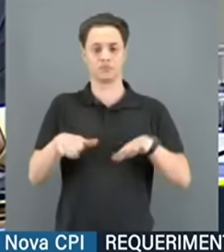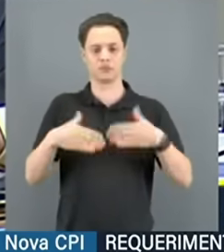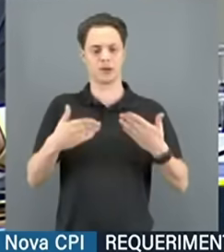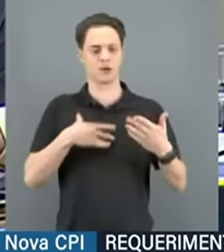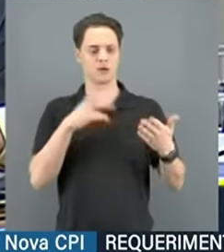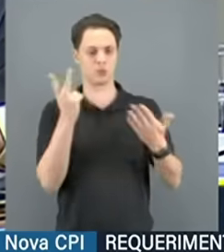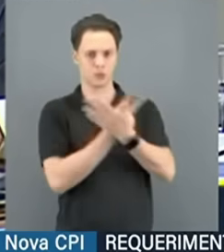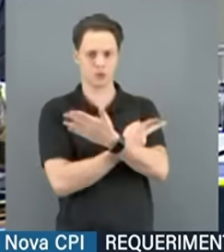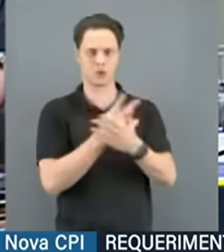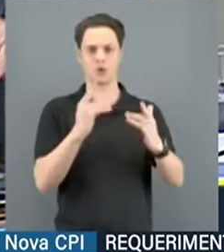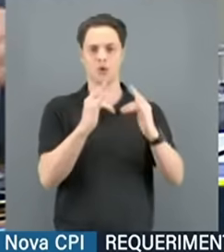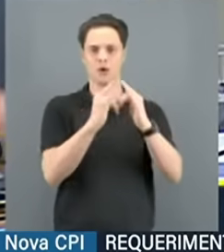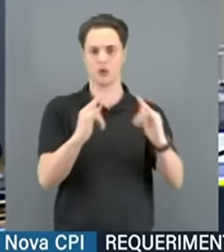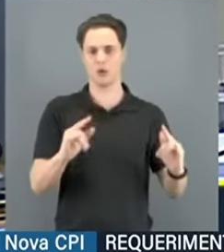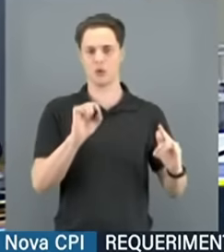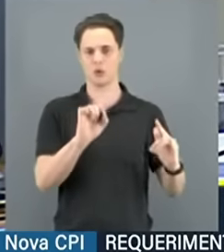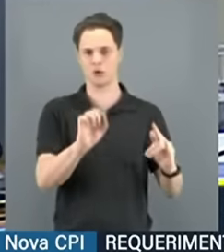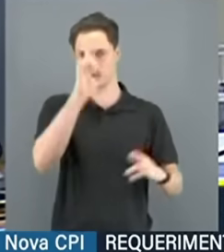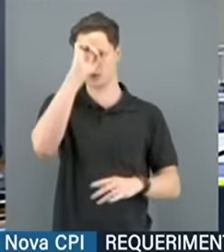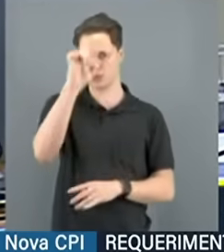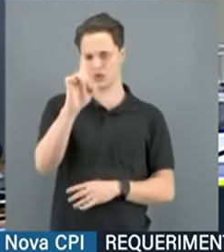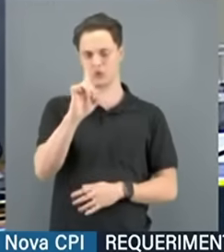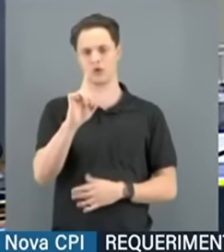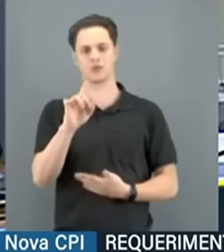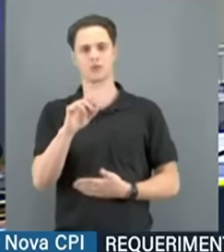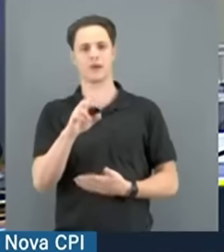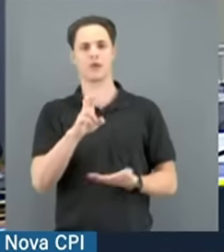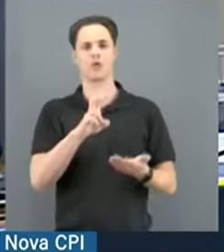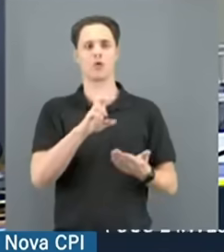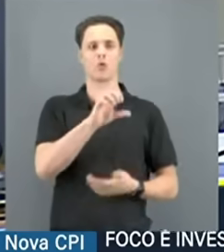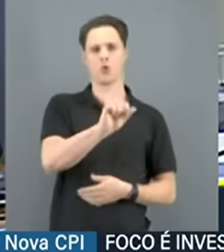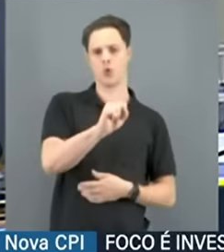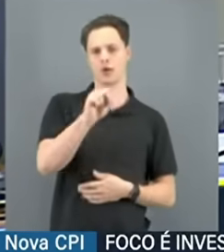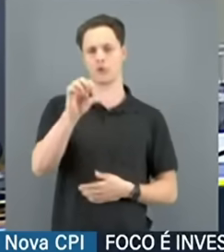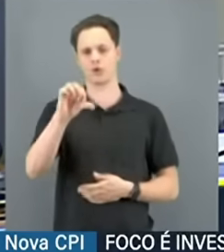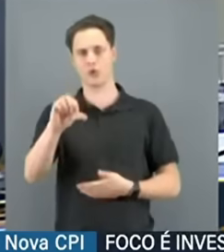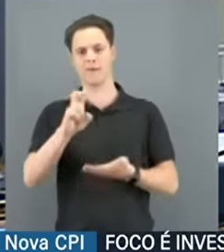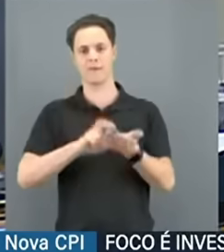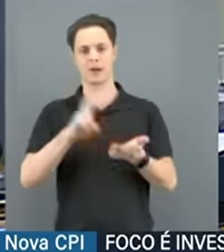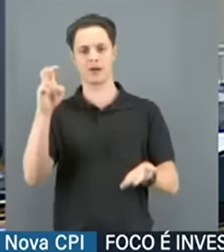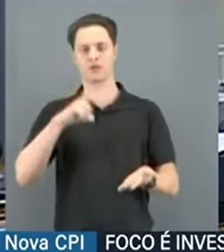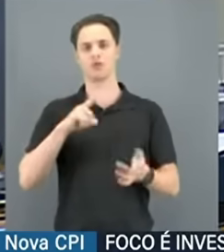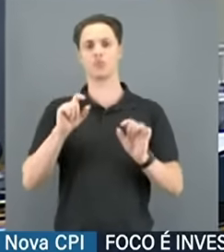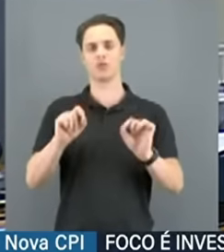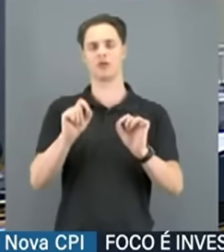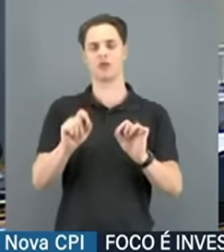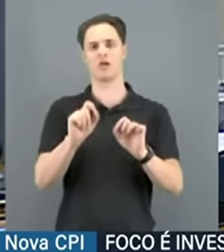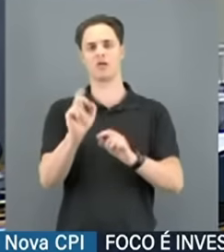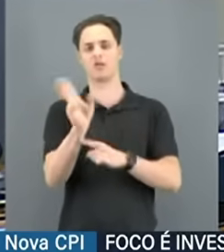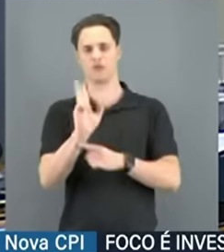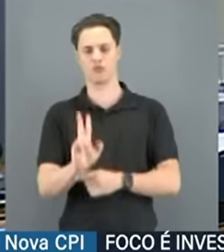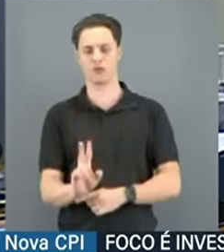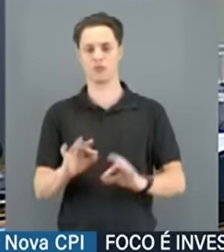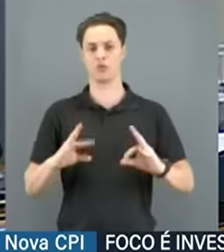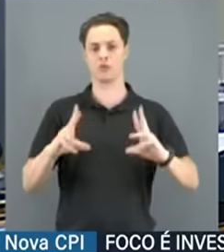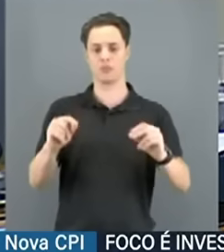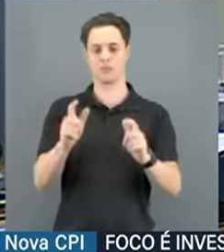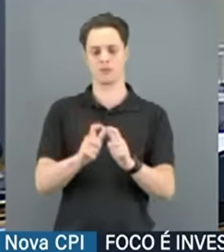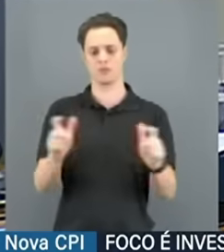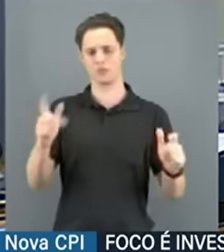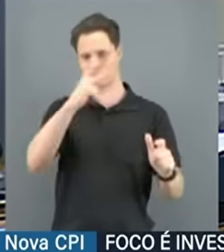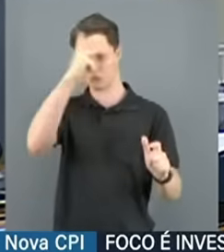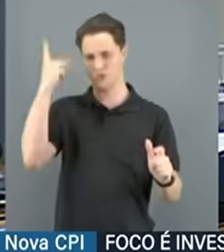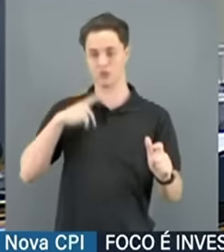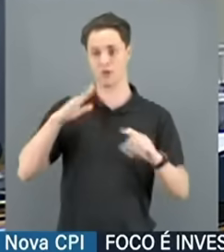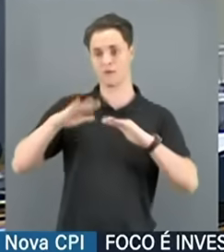acampamento, na noite do 8 para o 9, 9 de manhã, foram detidas para averiguação. A maior parte das pessoas são de